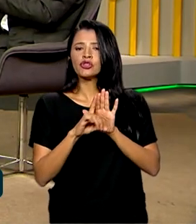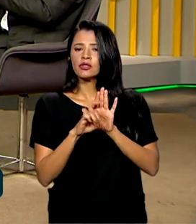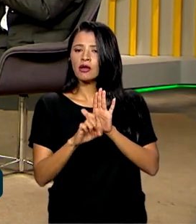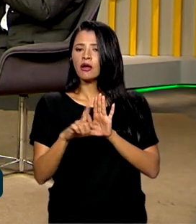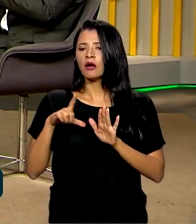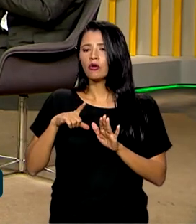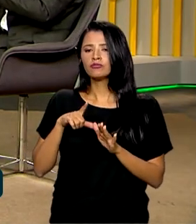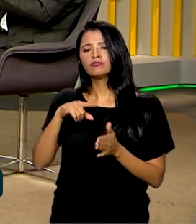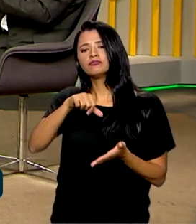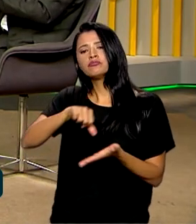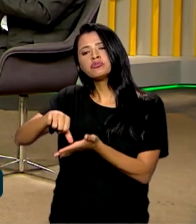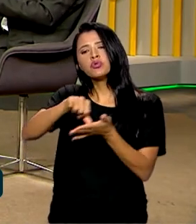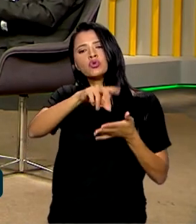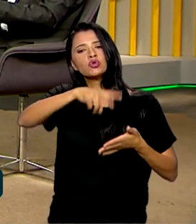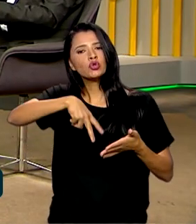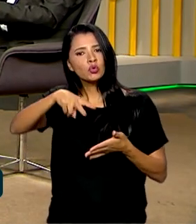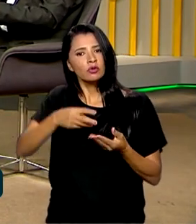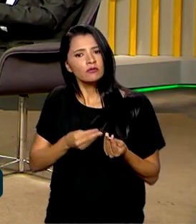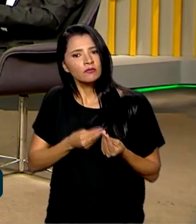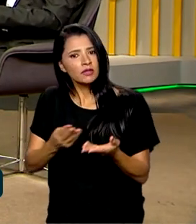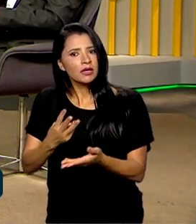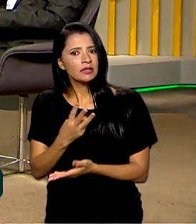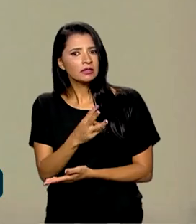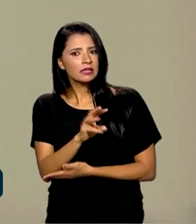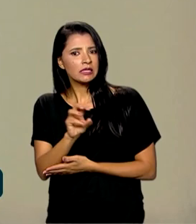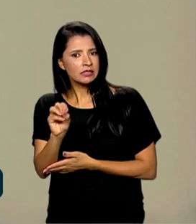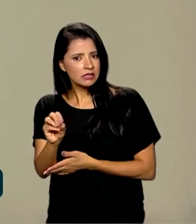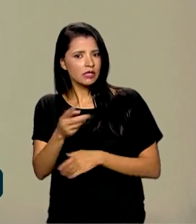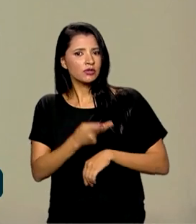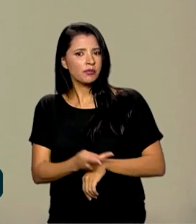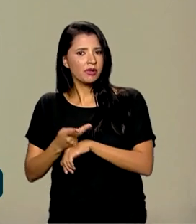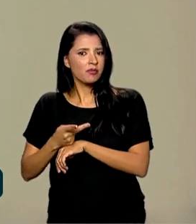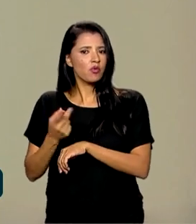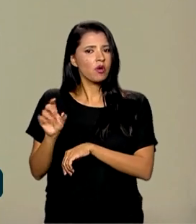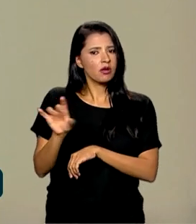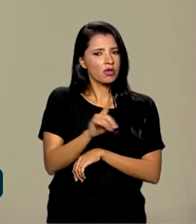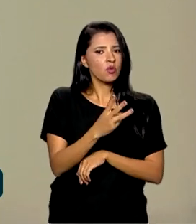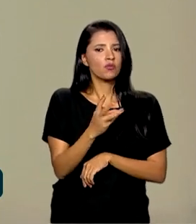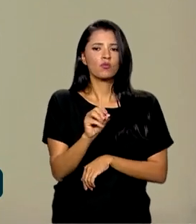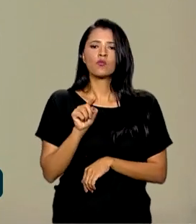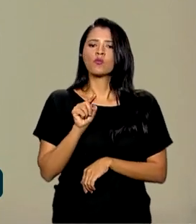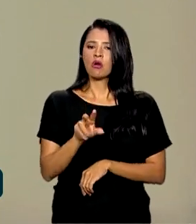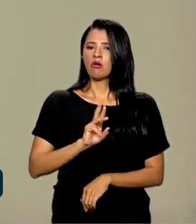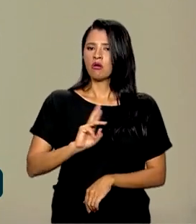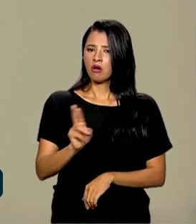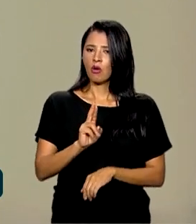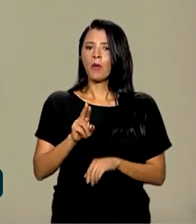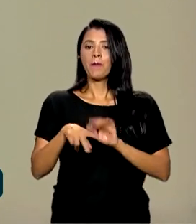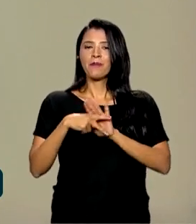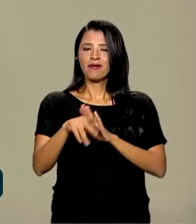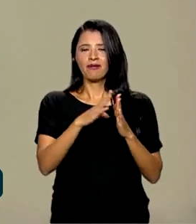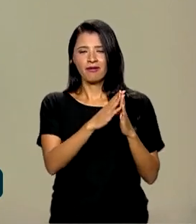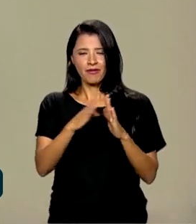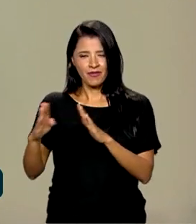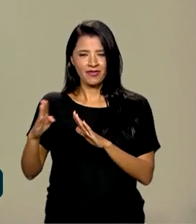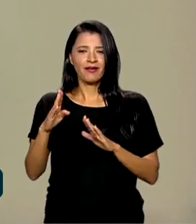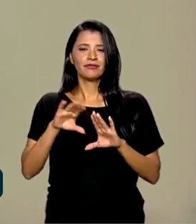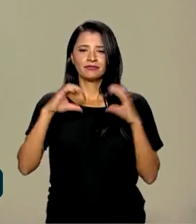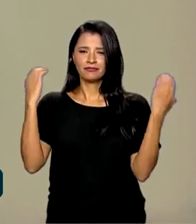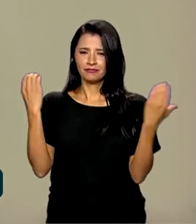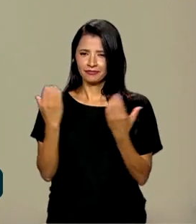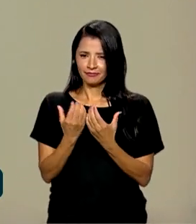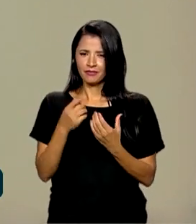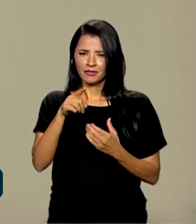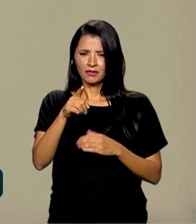distribuir 300 prêmios no valor de R$ 30 mil cada um para bibliotecas comunitárias. A ideia é apoiar iniciativas